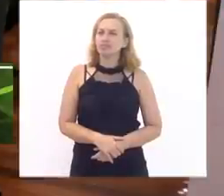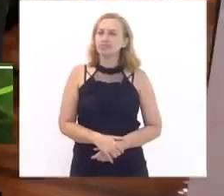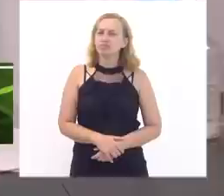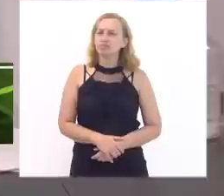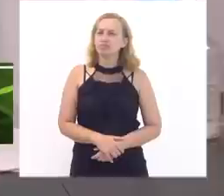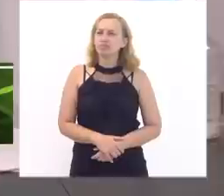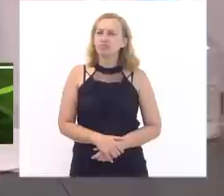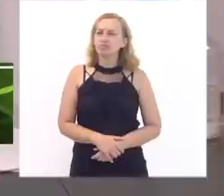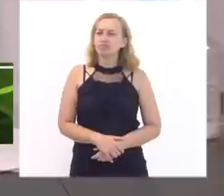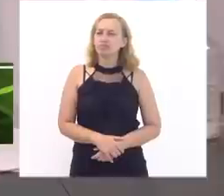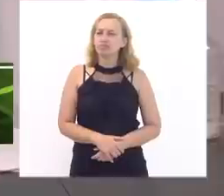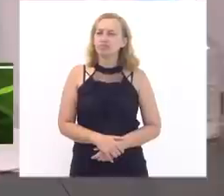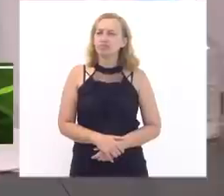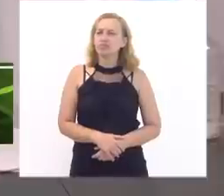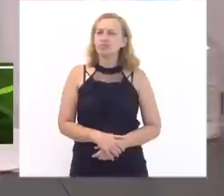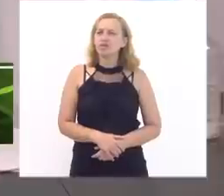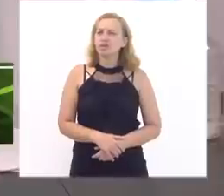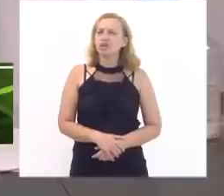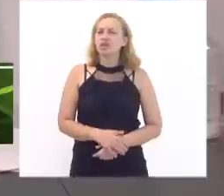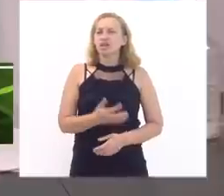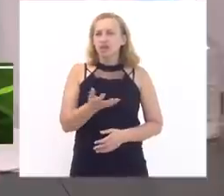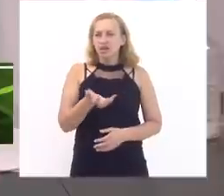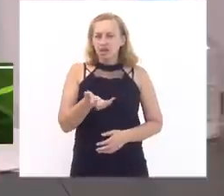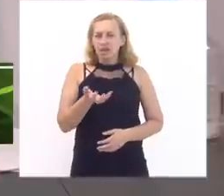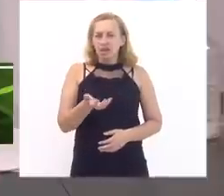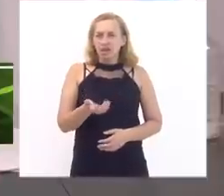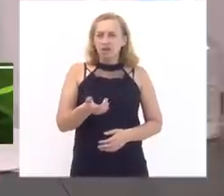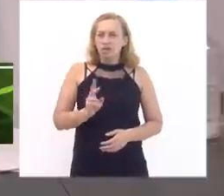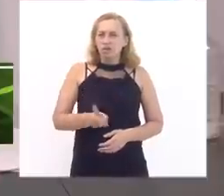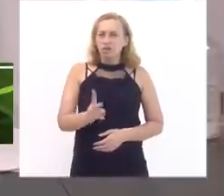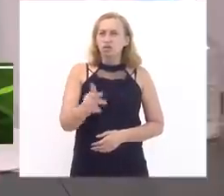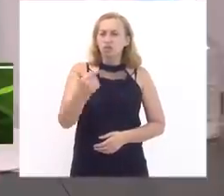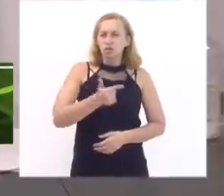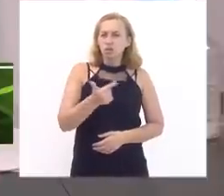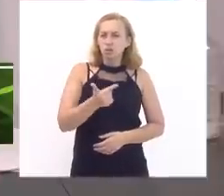Não, ele quer que derruba, mas mantenha o segundo.